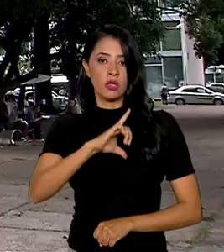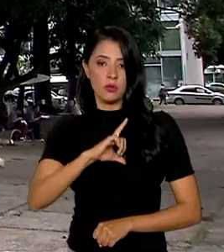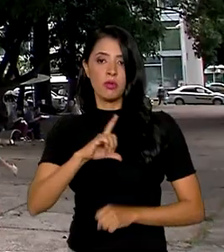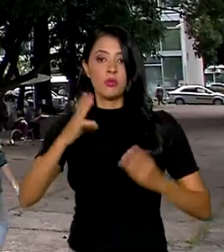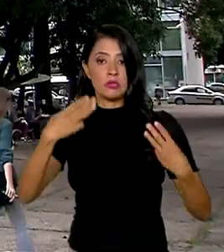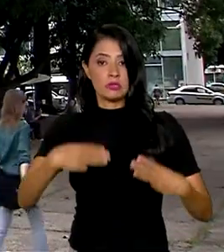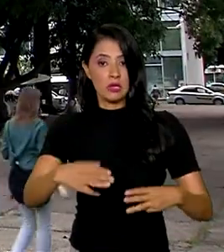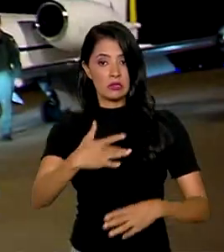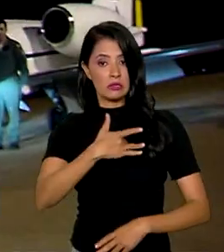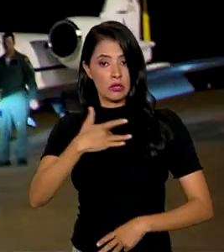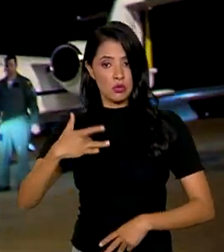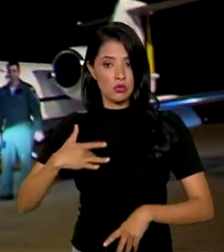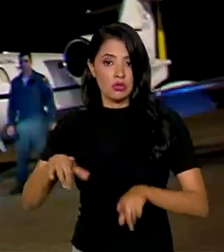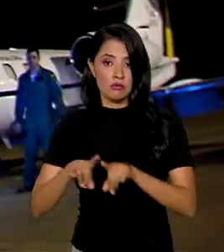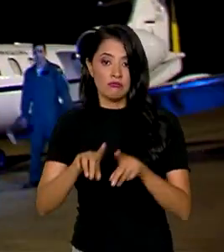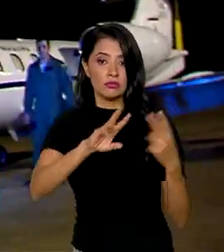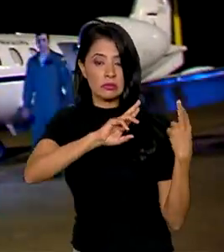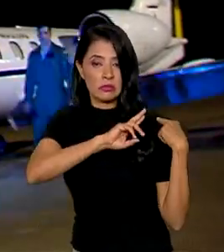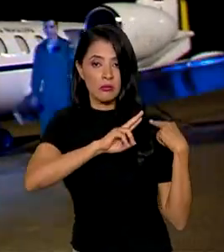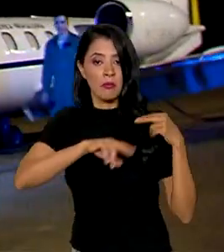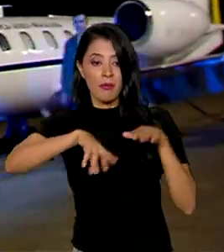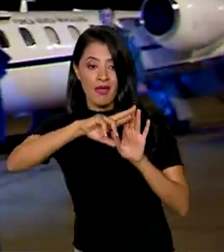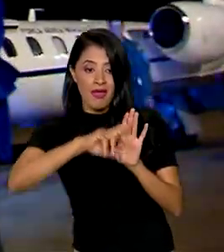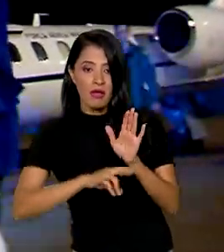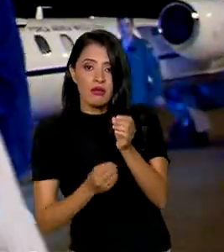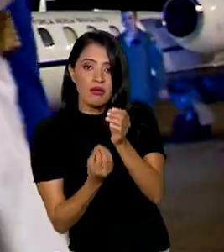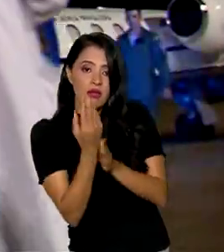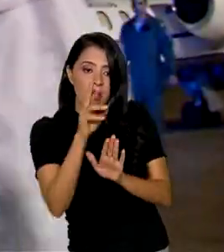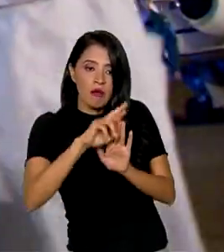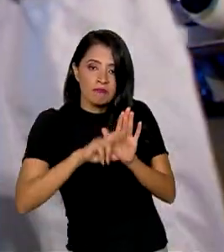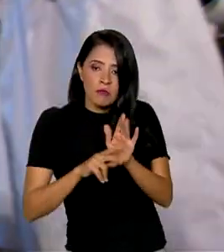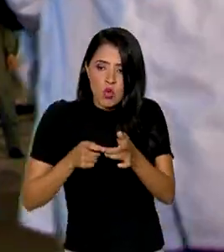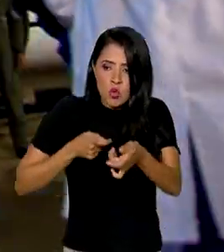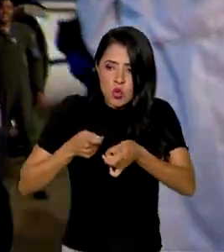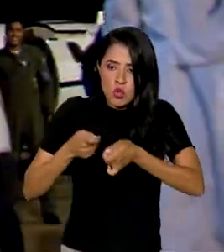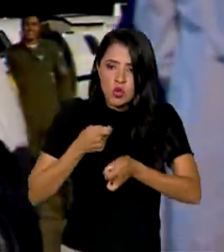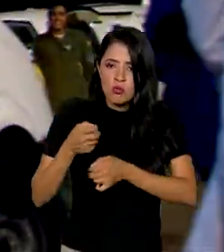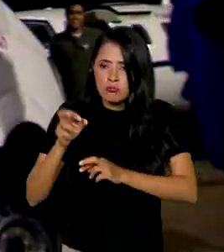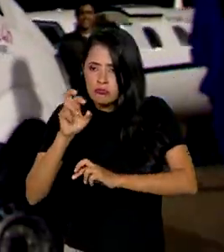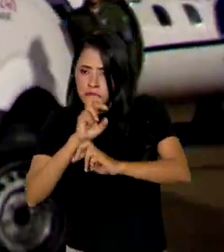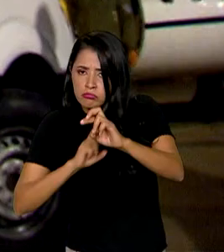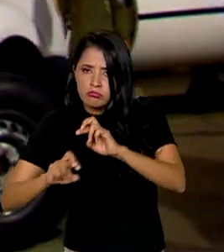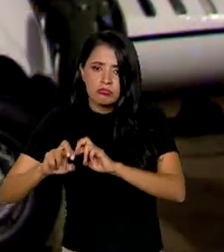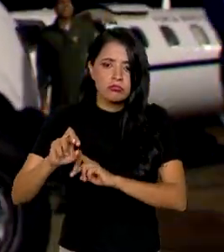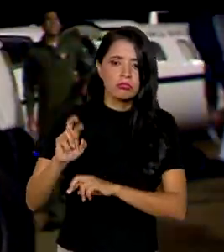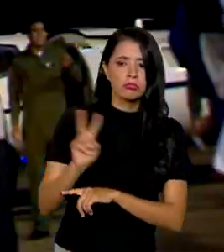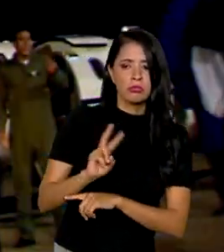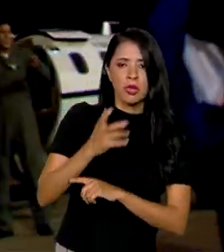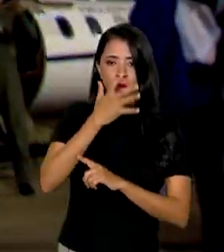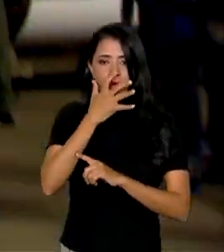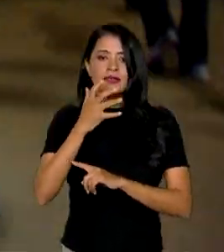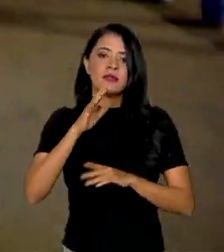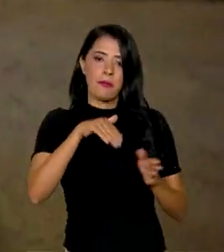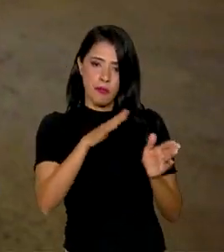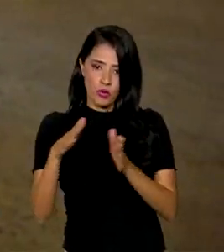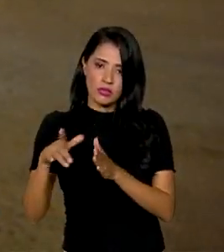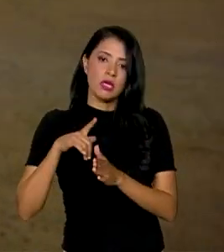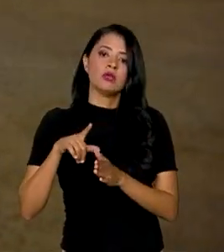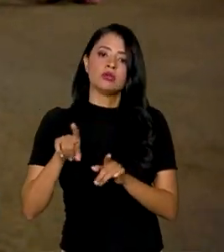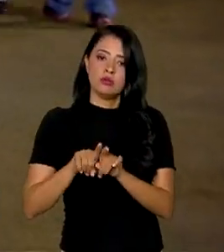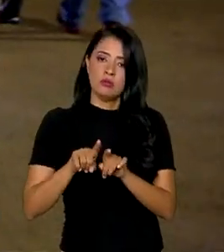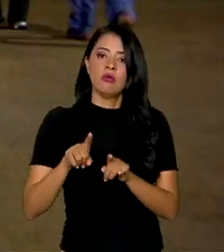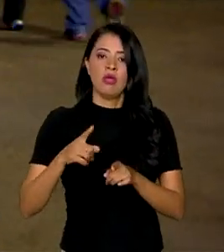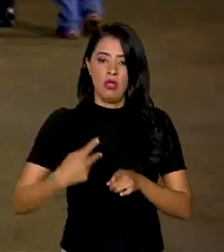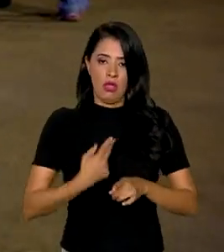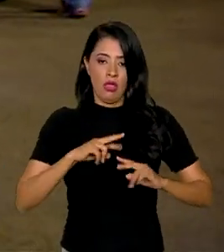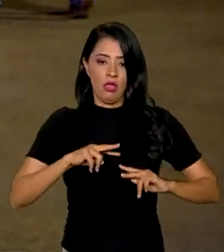e é responsável pela regulamentação controle e monitoramento do processo de doação e transplantes